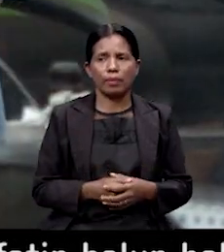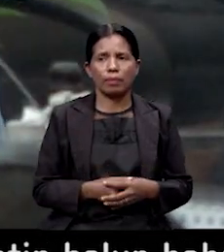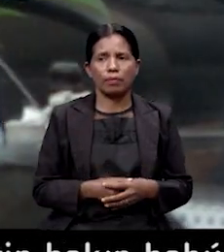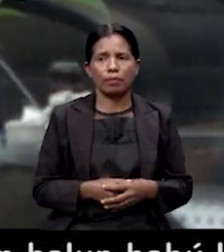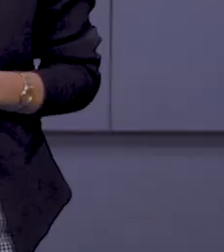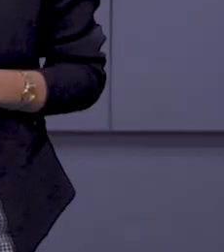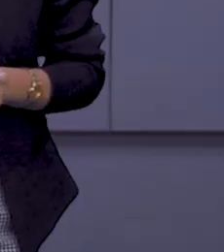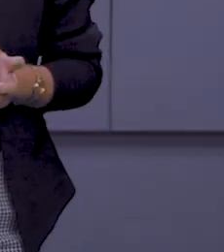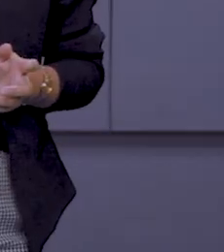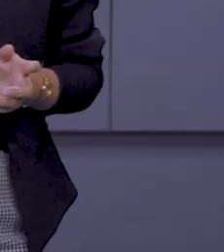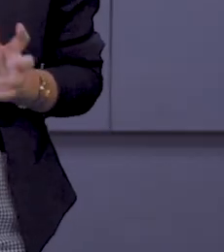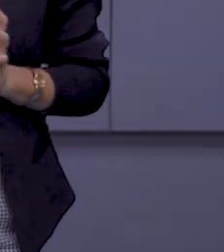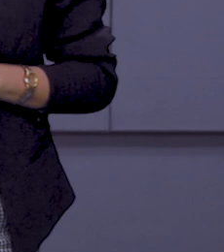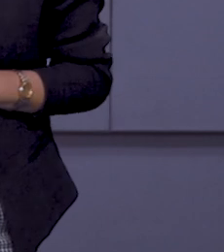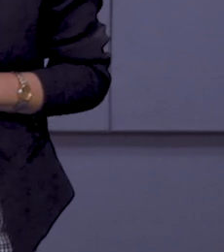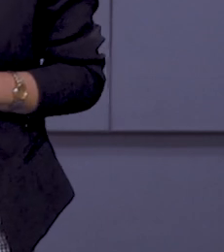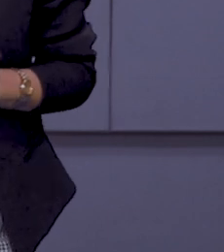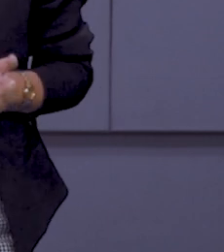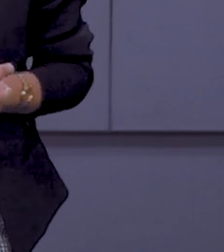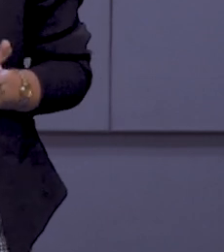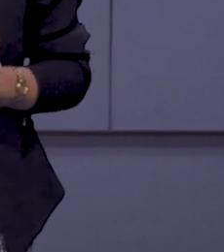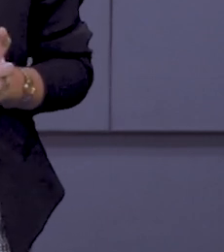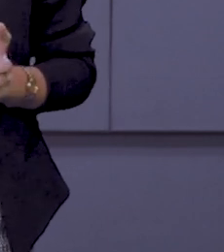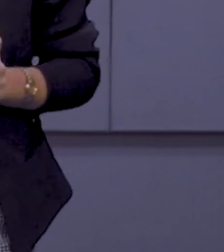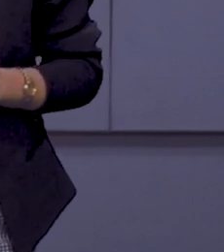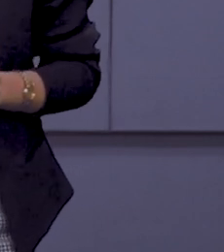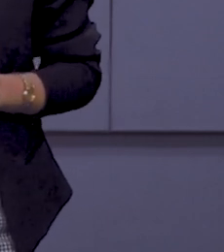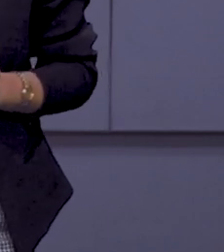ZMN. Que tá halua, subscribe, no haneam